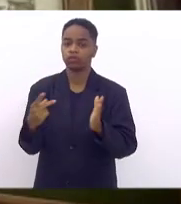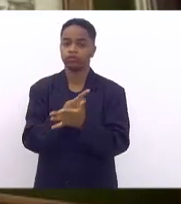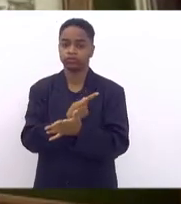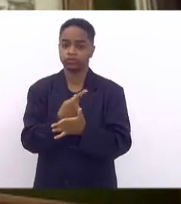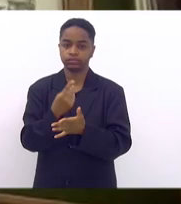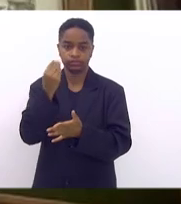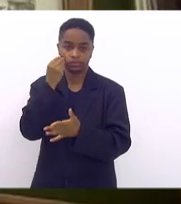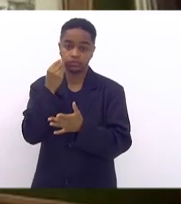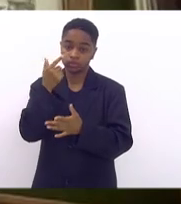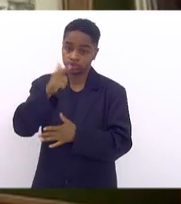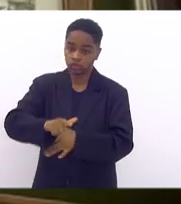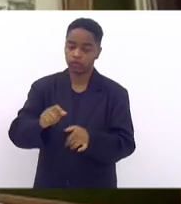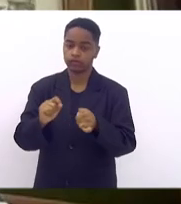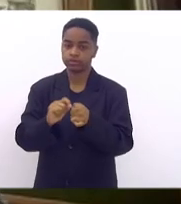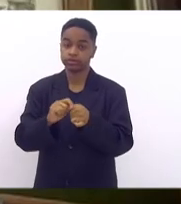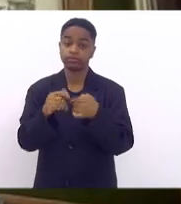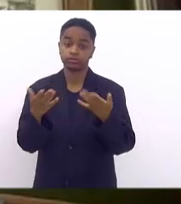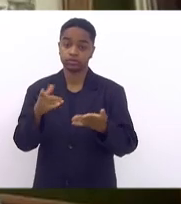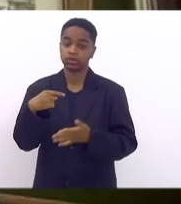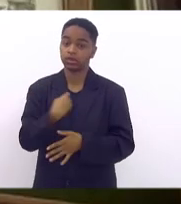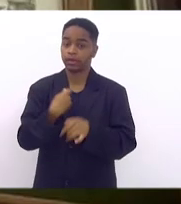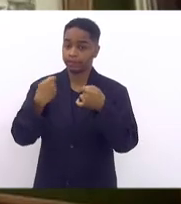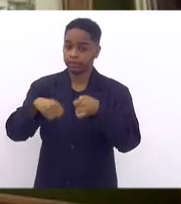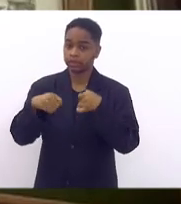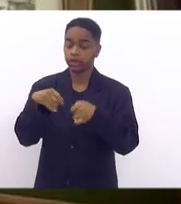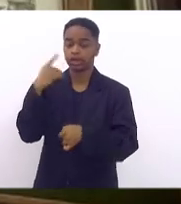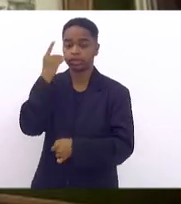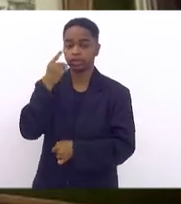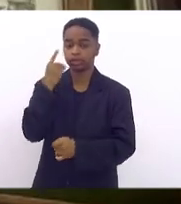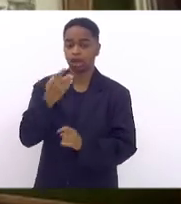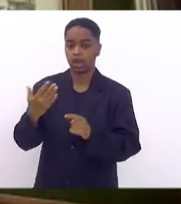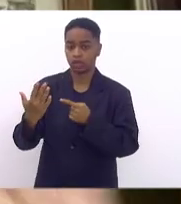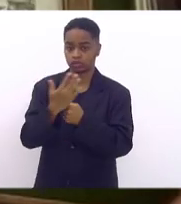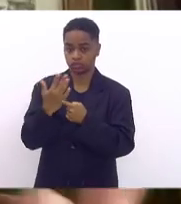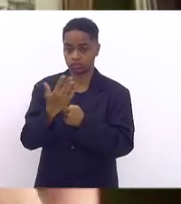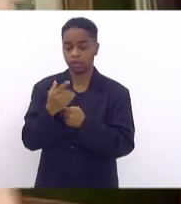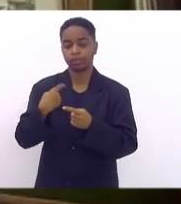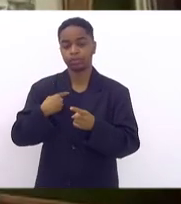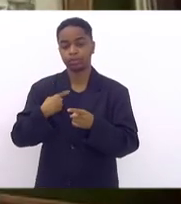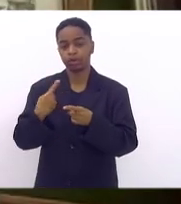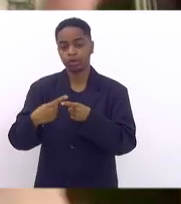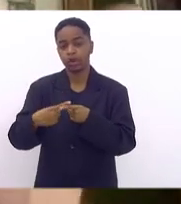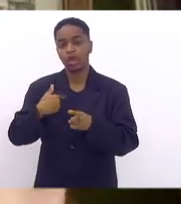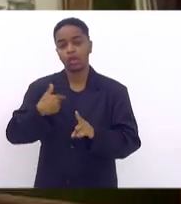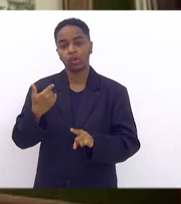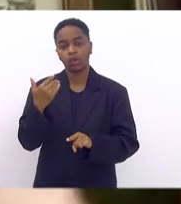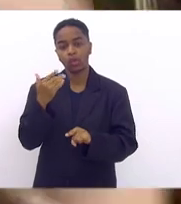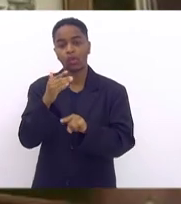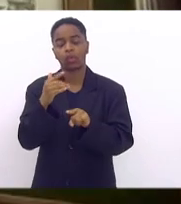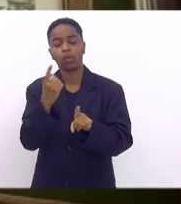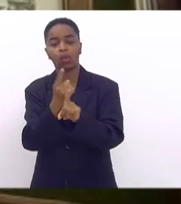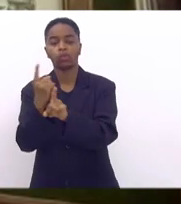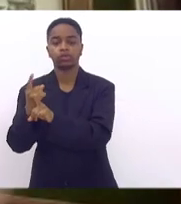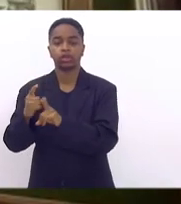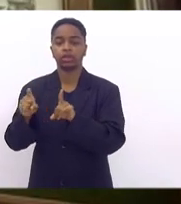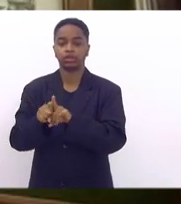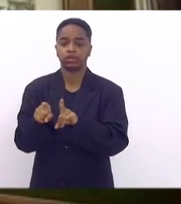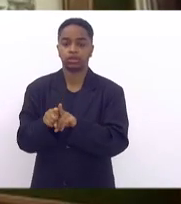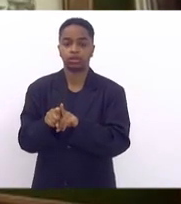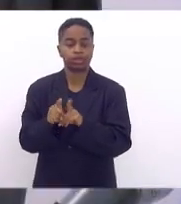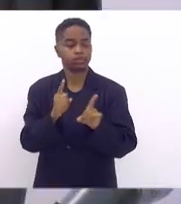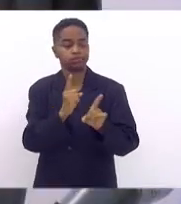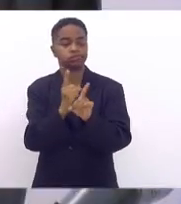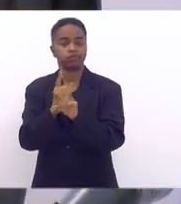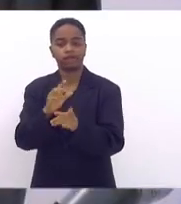nós precisamos da ajuda dos deputados. Eu encontrei e tenho ajudado deputadas, né, que também sofrem, né,